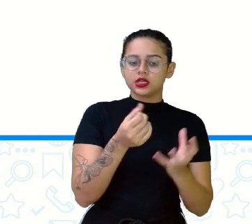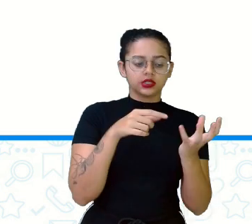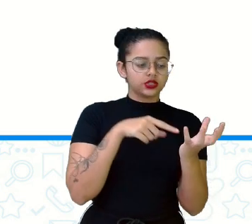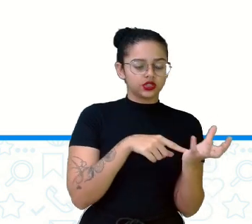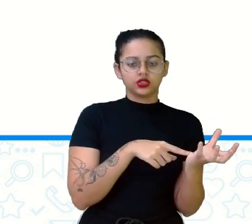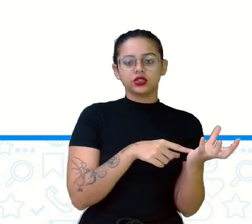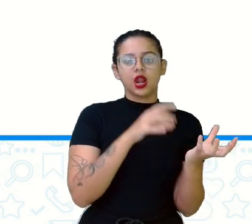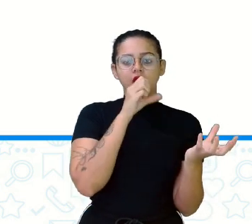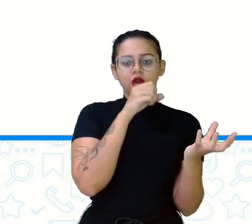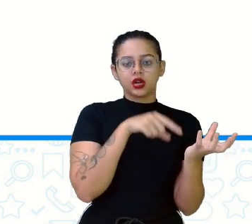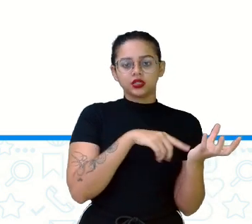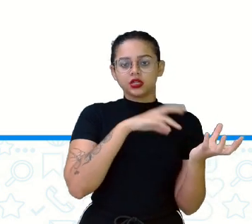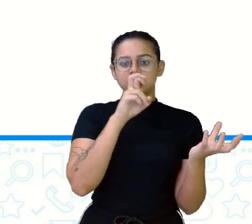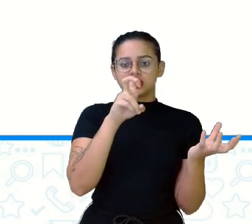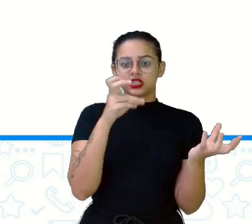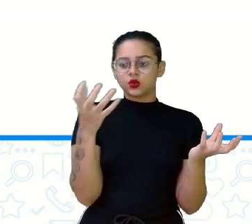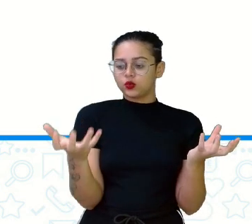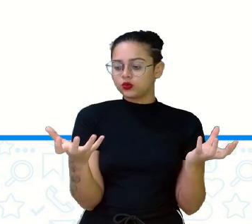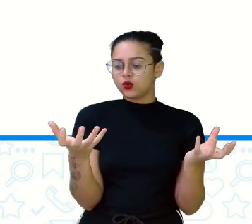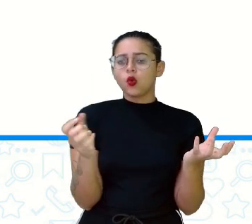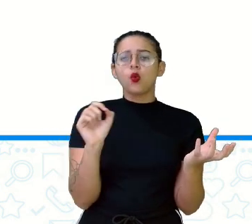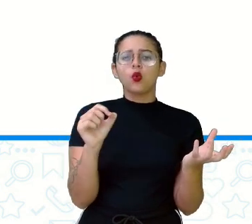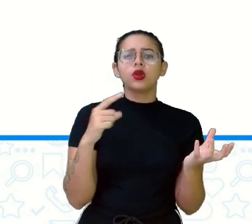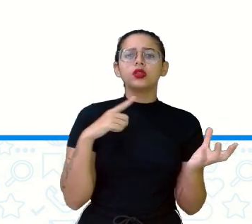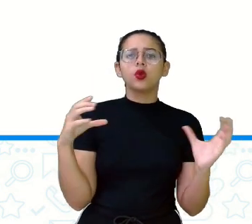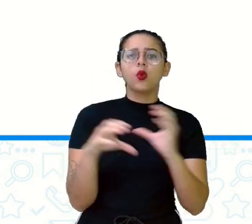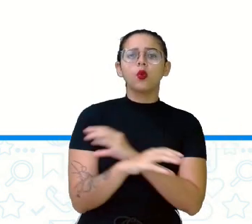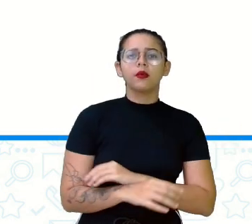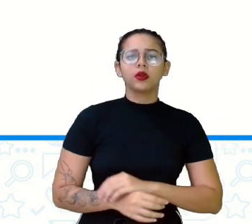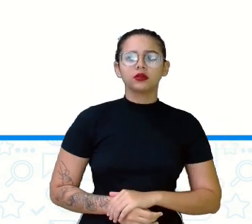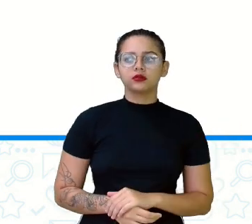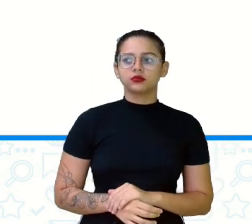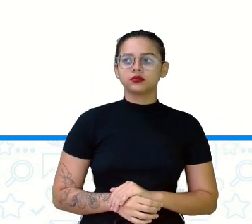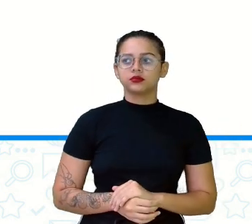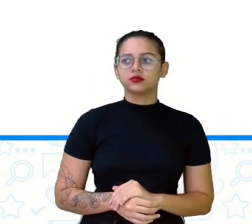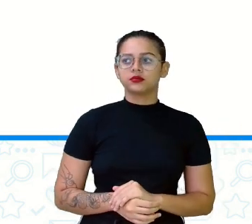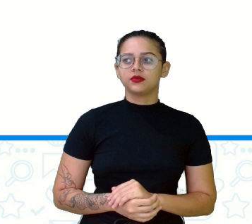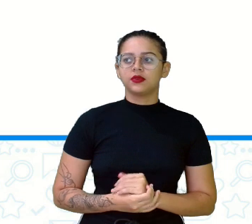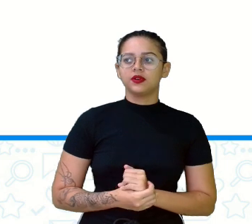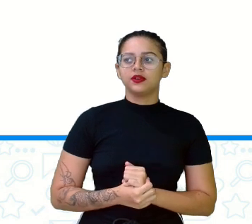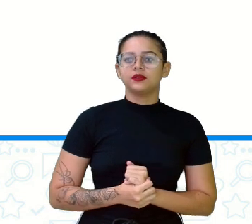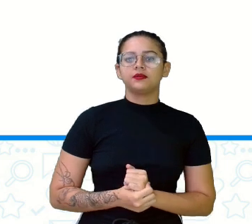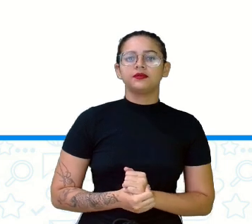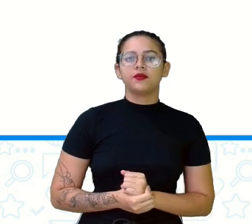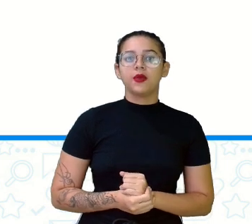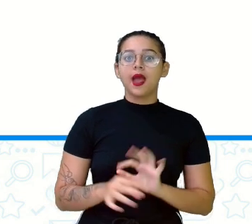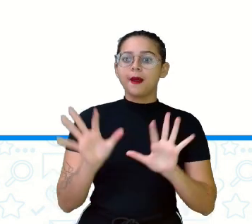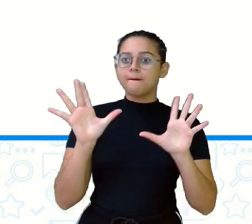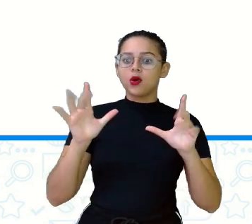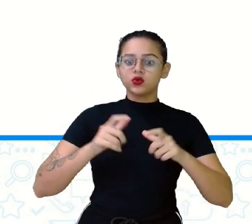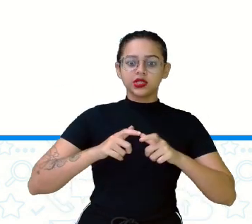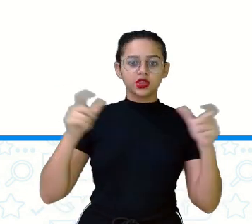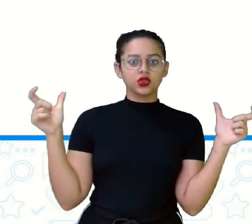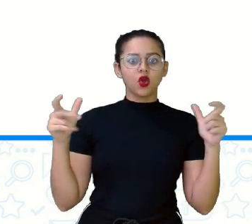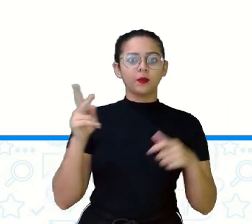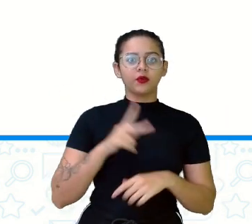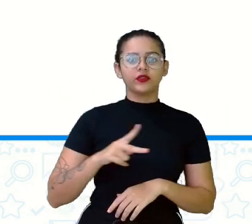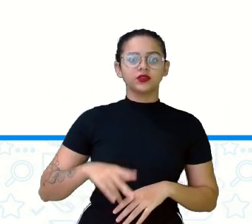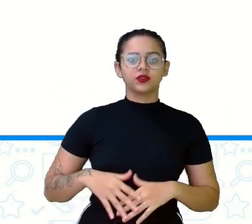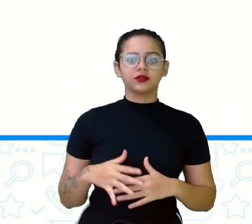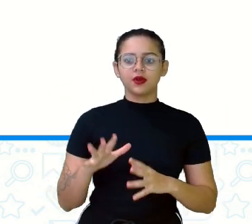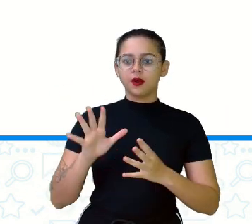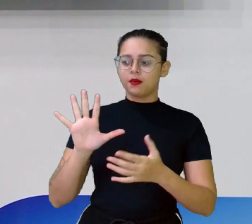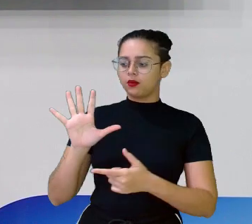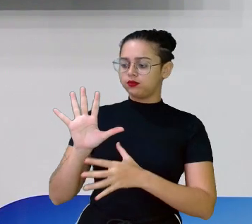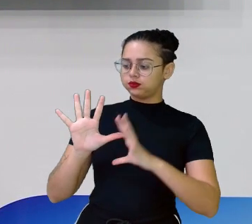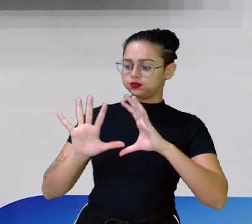5 na outra, o que eu tenho no total? Mãos enormes, professora. Olha, será que a